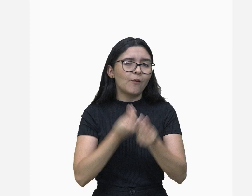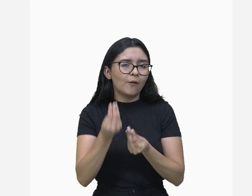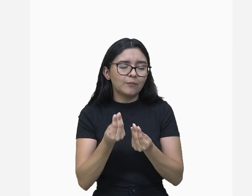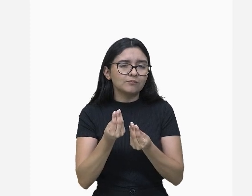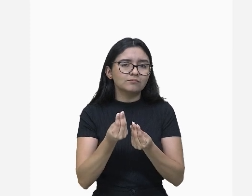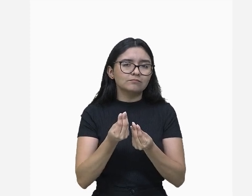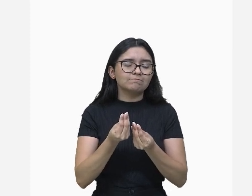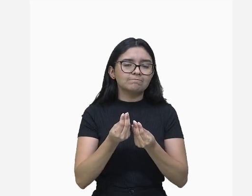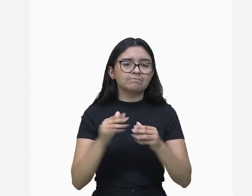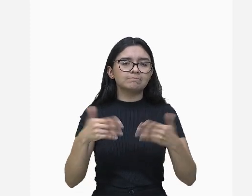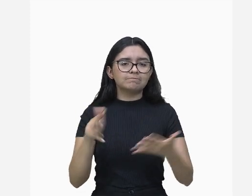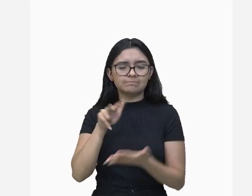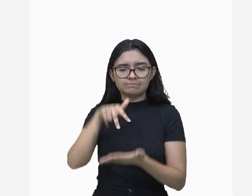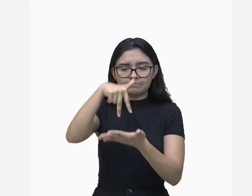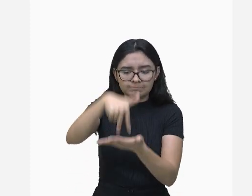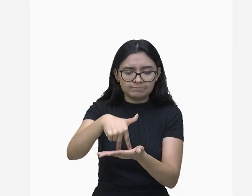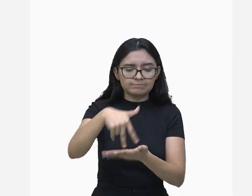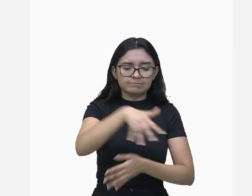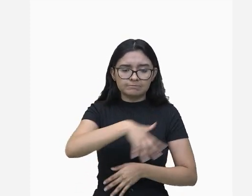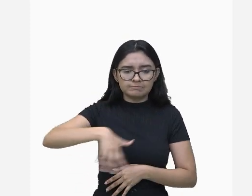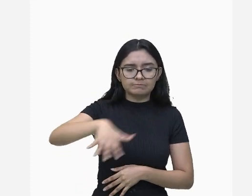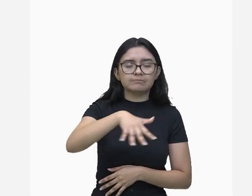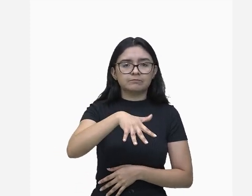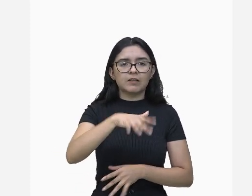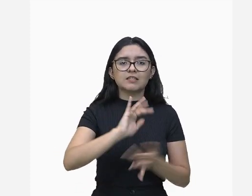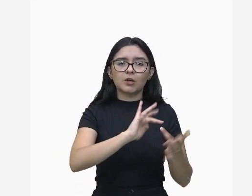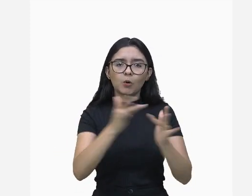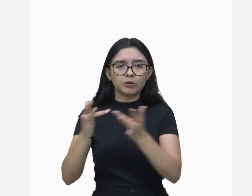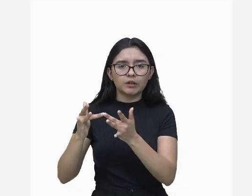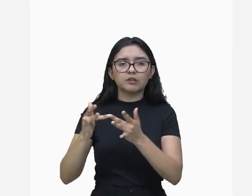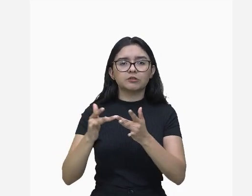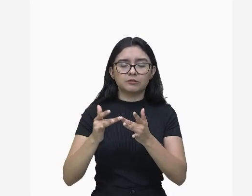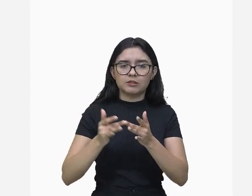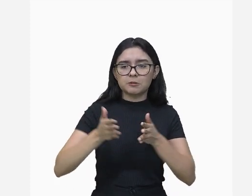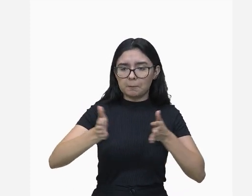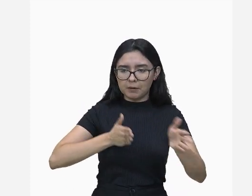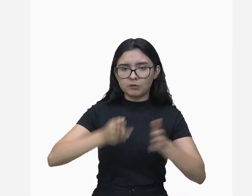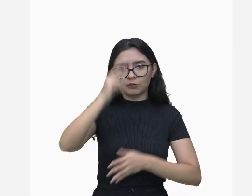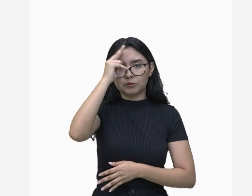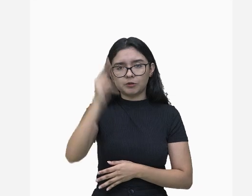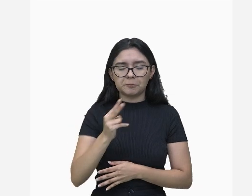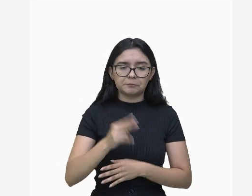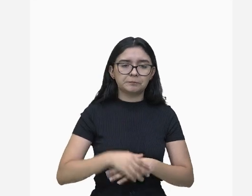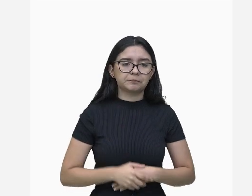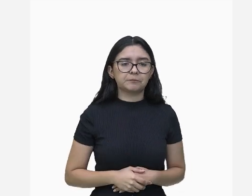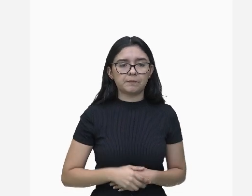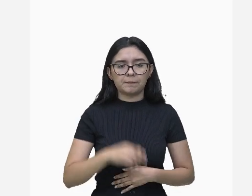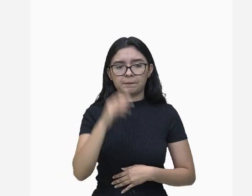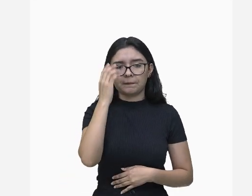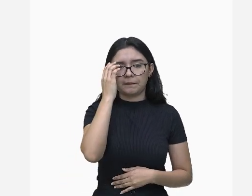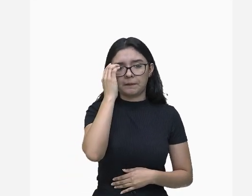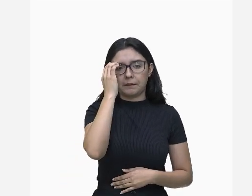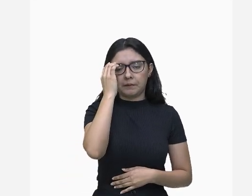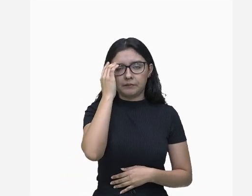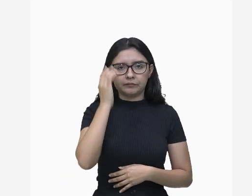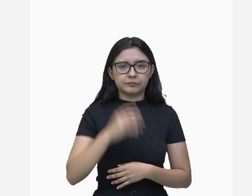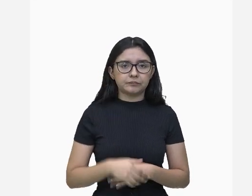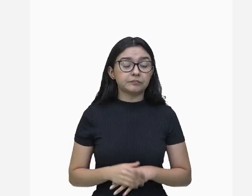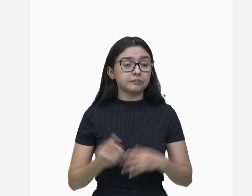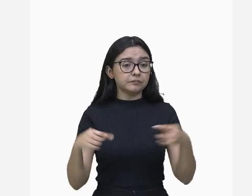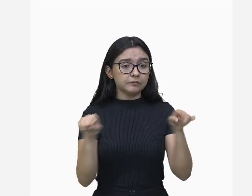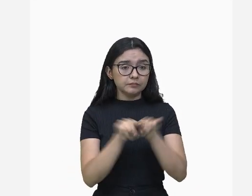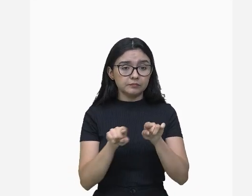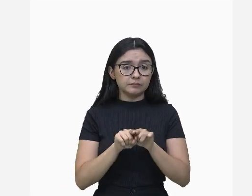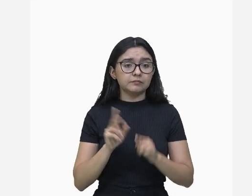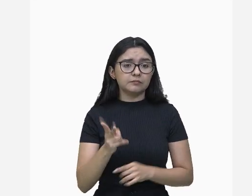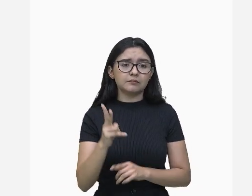ser neste ambiente, neste contexto, neste momento histórico? E, ainda assim, vai se manter